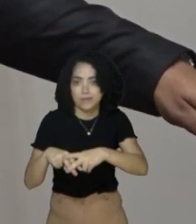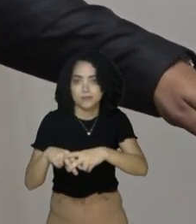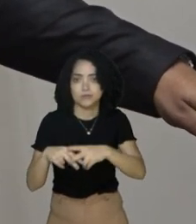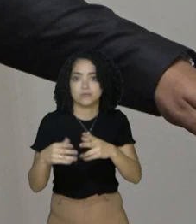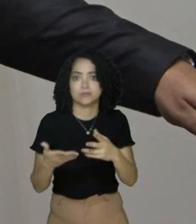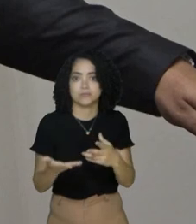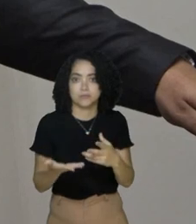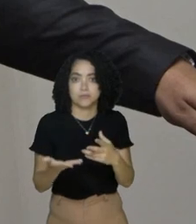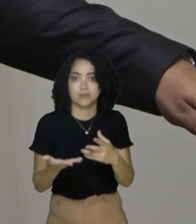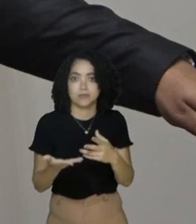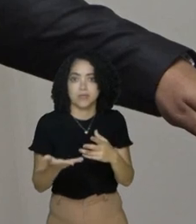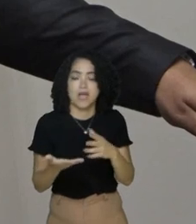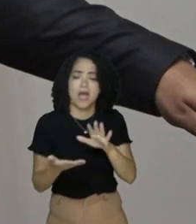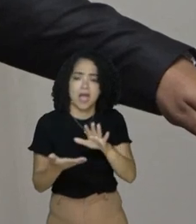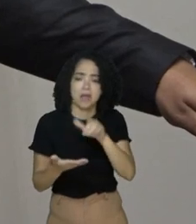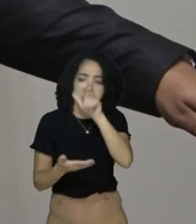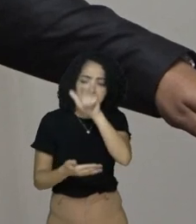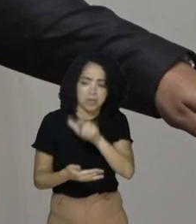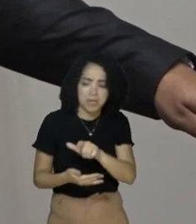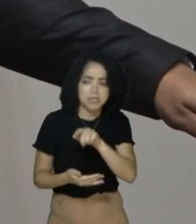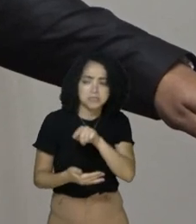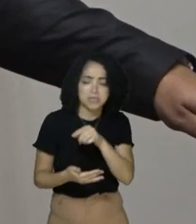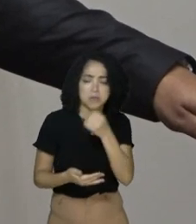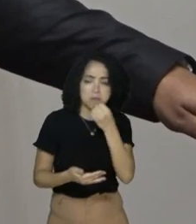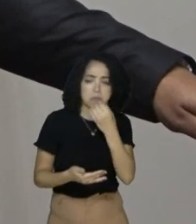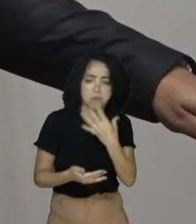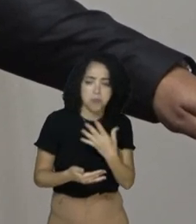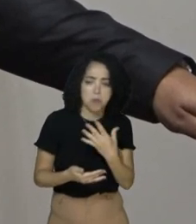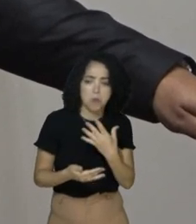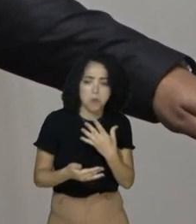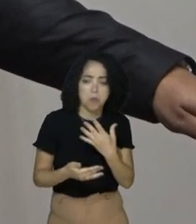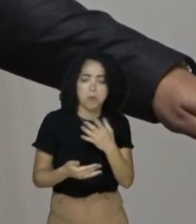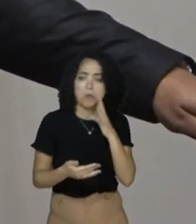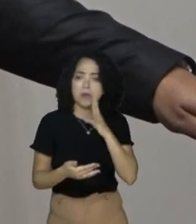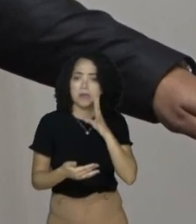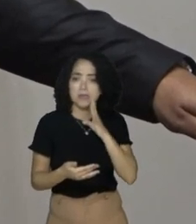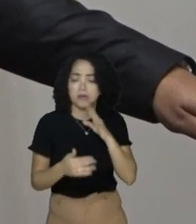Mas a gente boa. Mas o cara é super bacana.